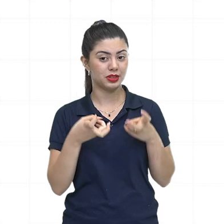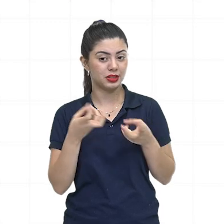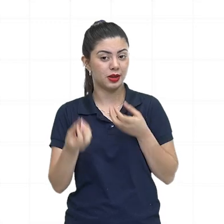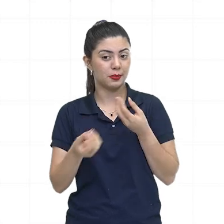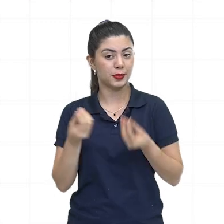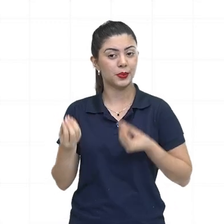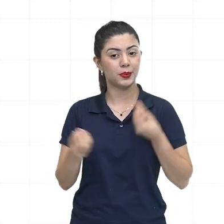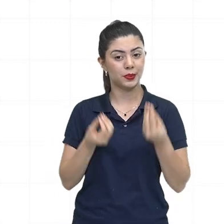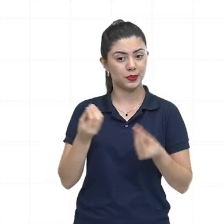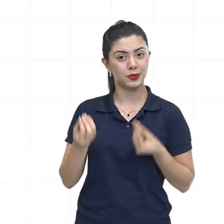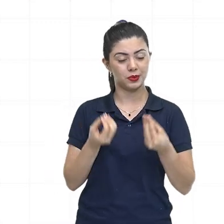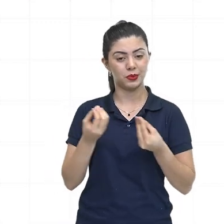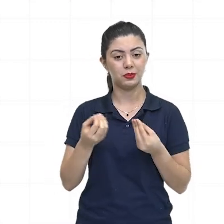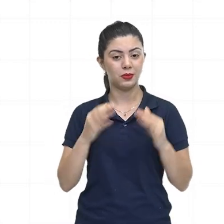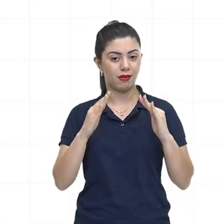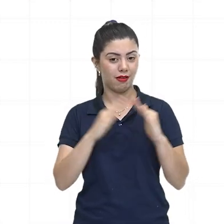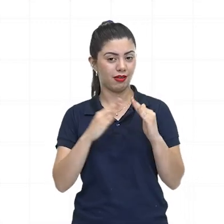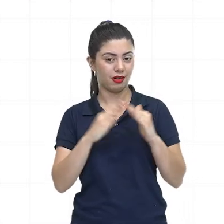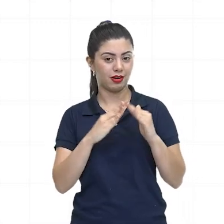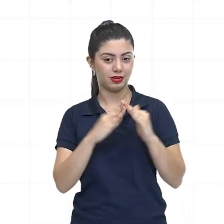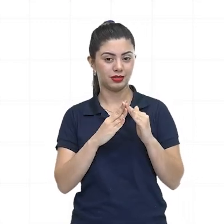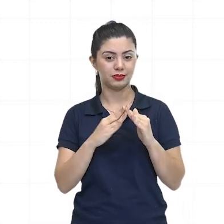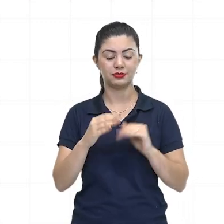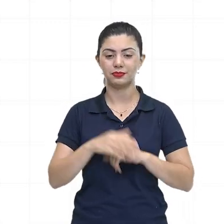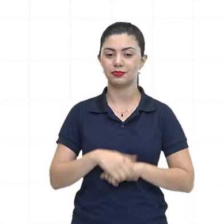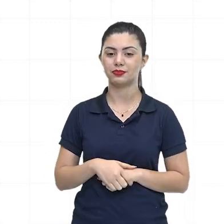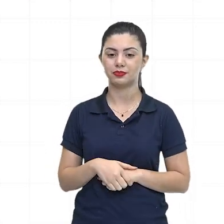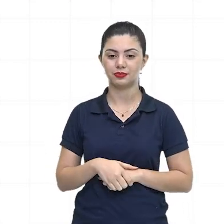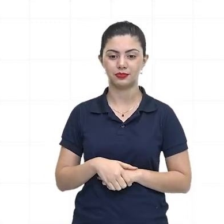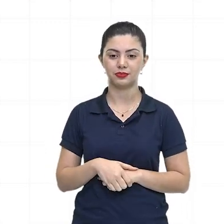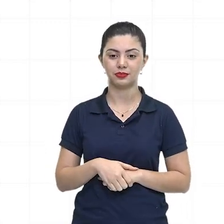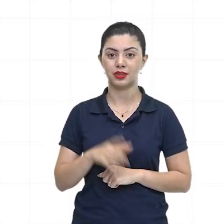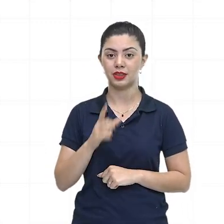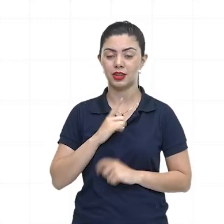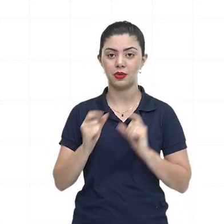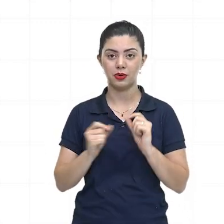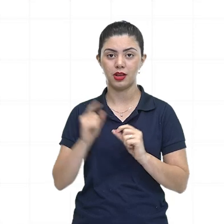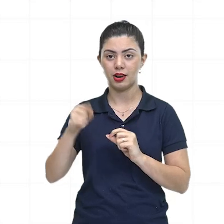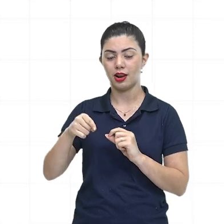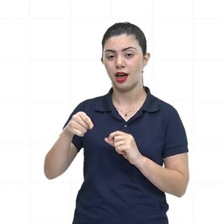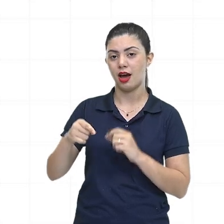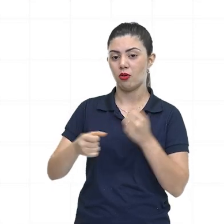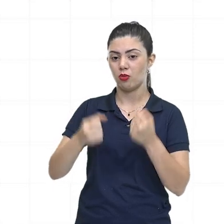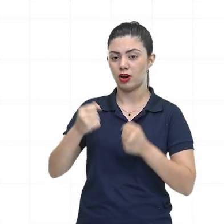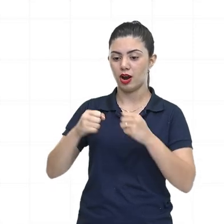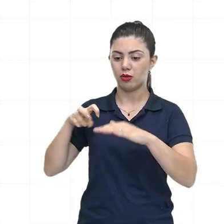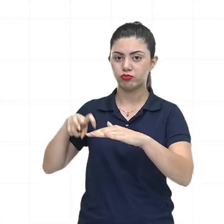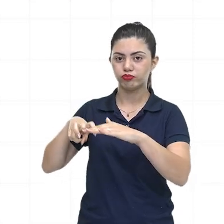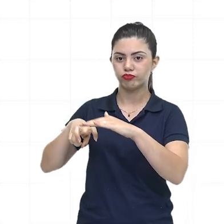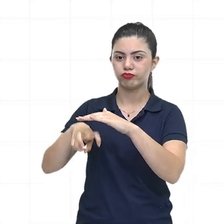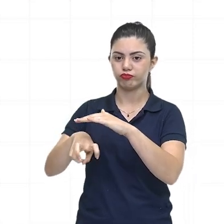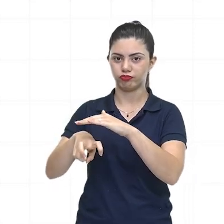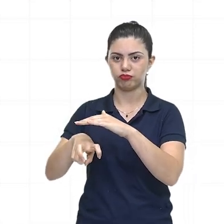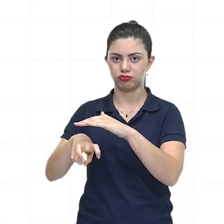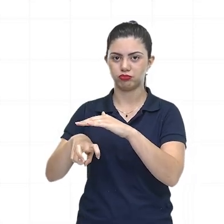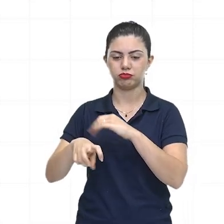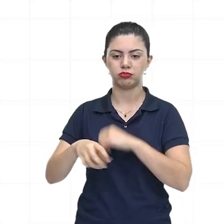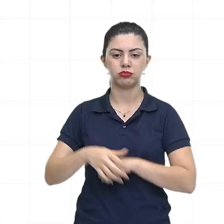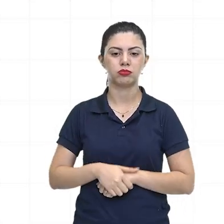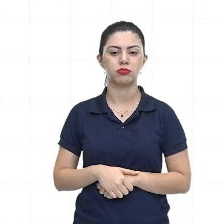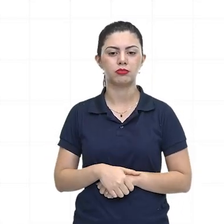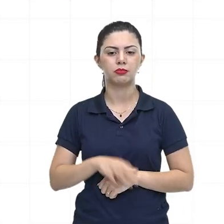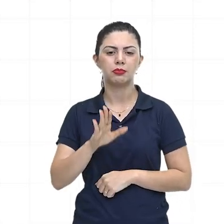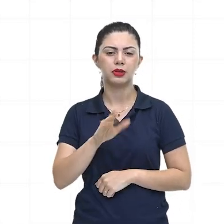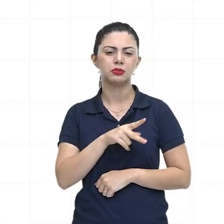cômodos da casa. Nós temos aqui a garagem, né? Só em olhar para essa garagem aqui, ó,